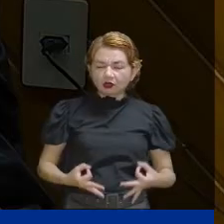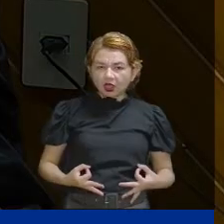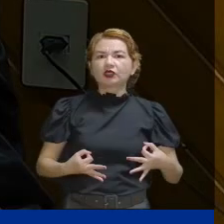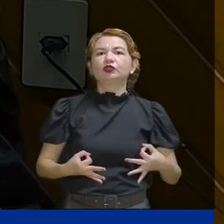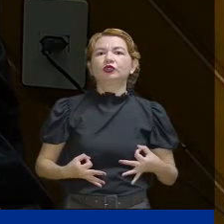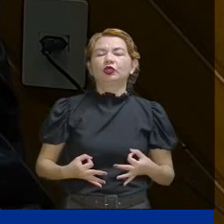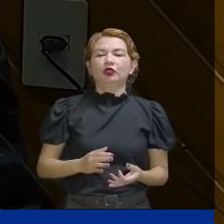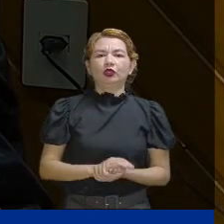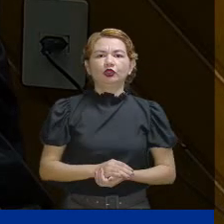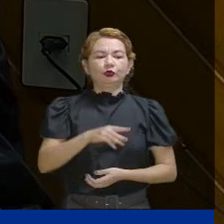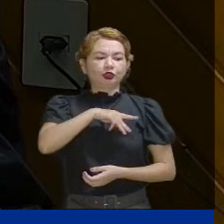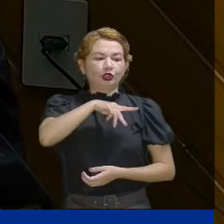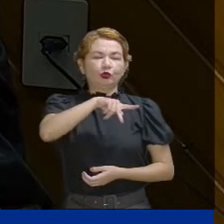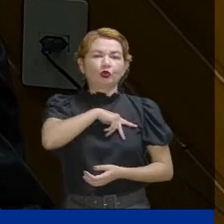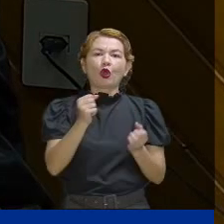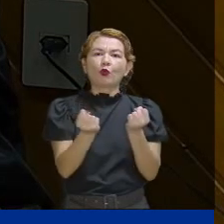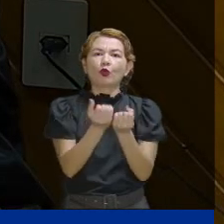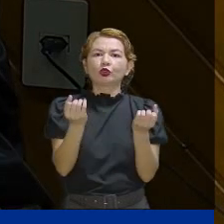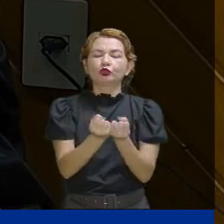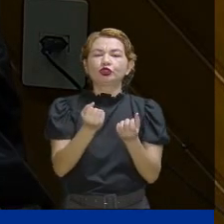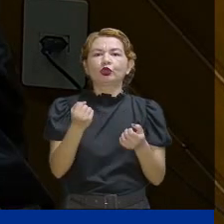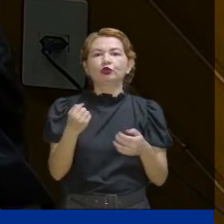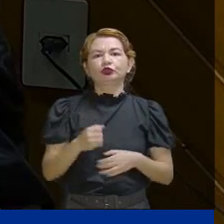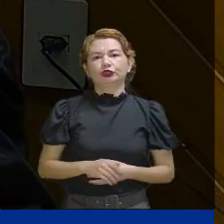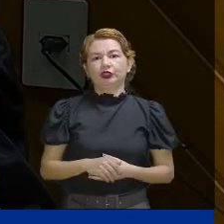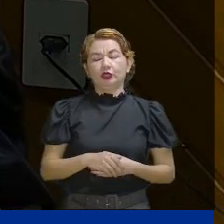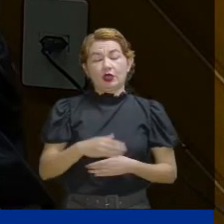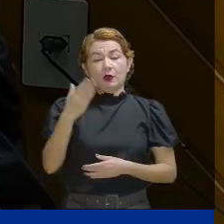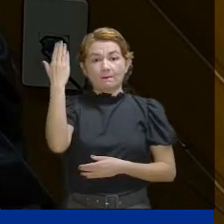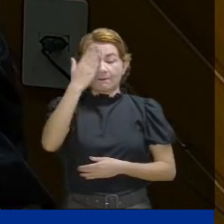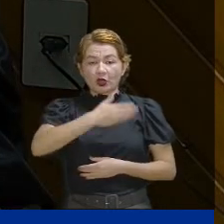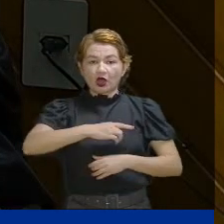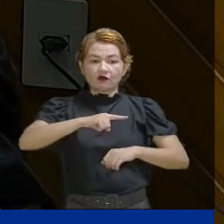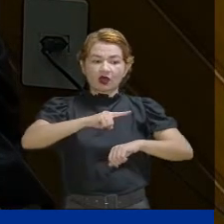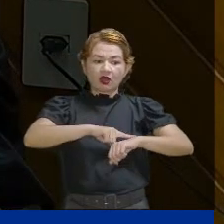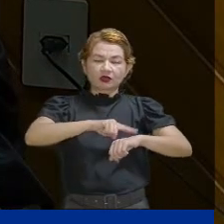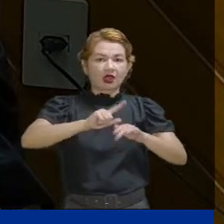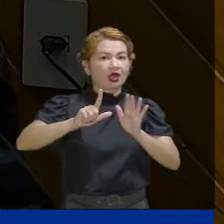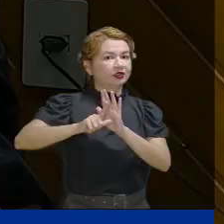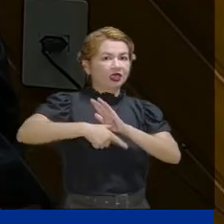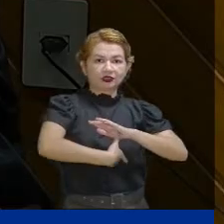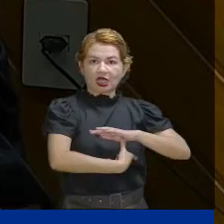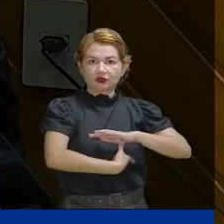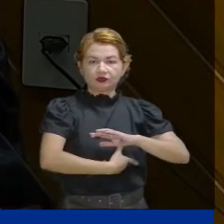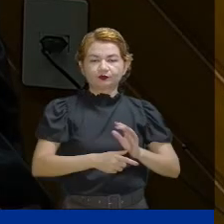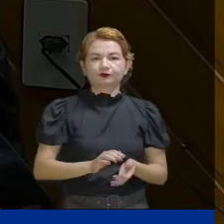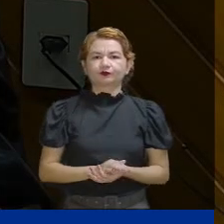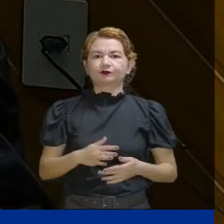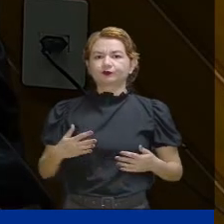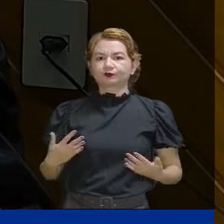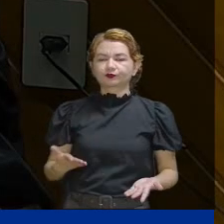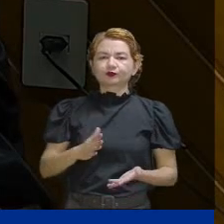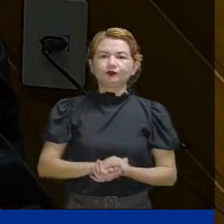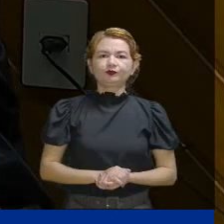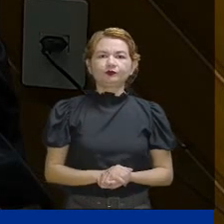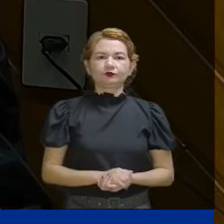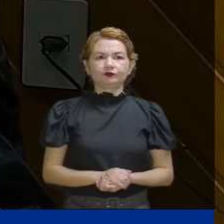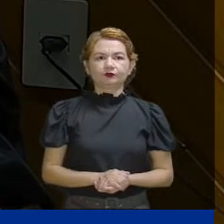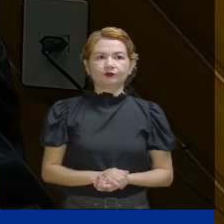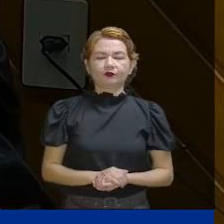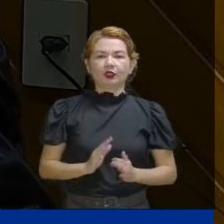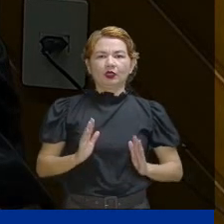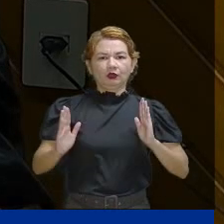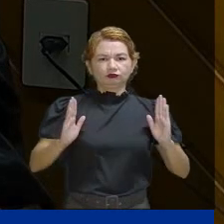para a produção de provas tardias. A jurisprudência do Tribunal Superior Eleitoral exige que o